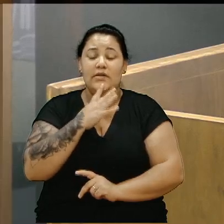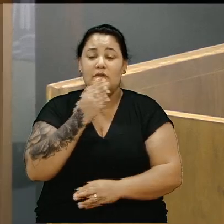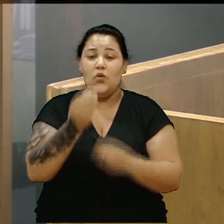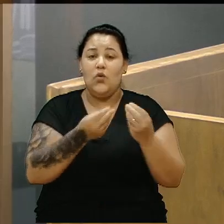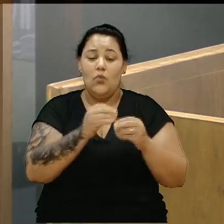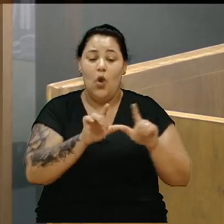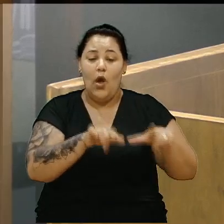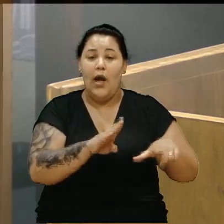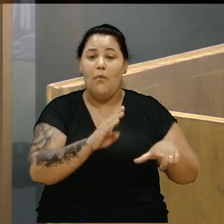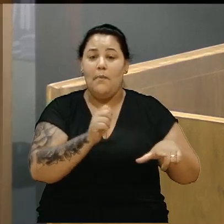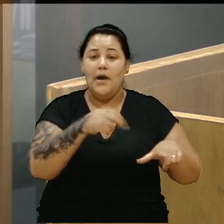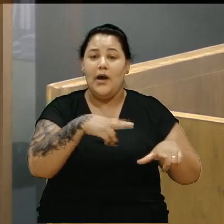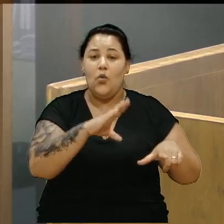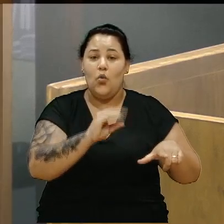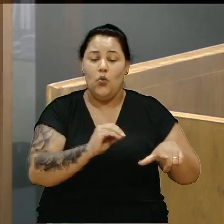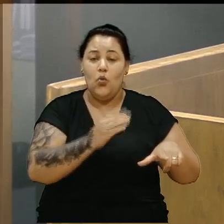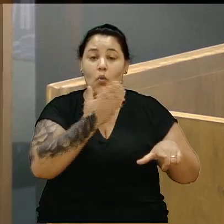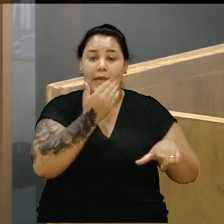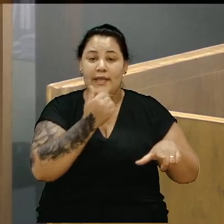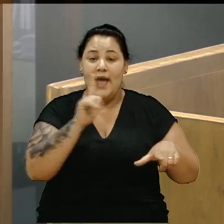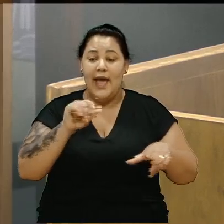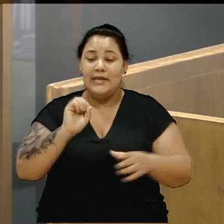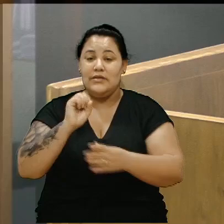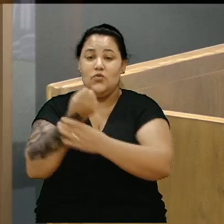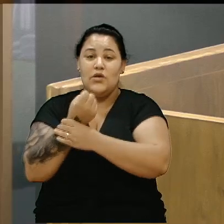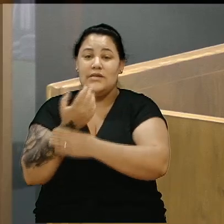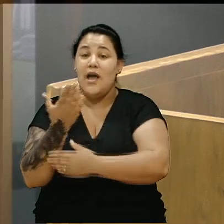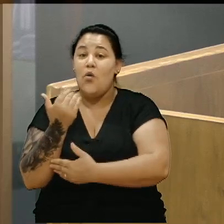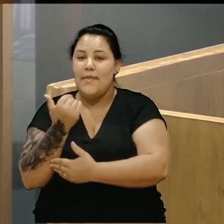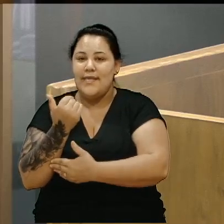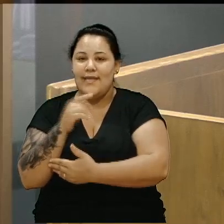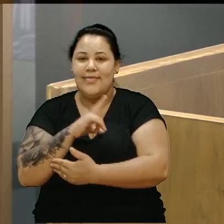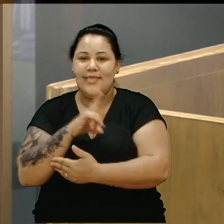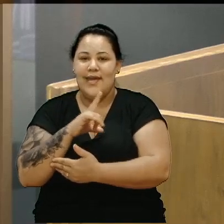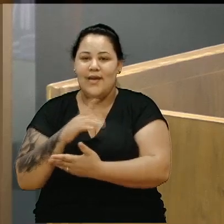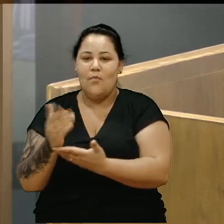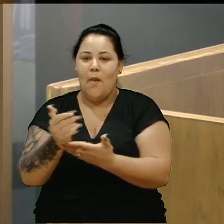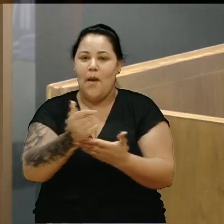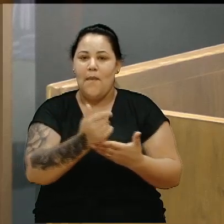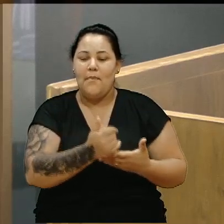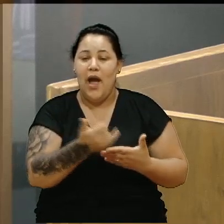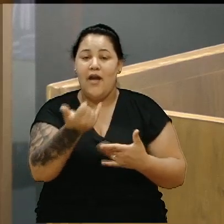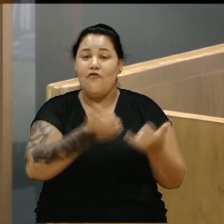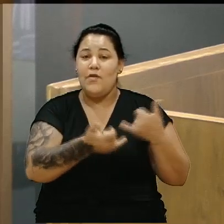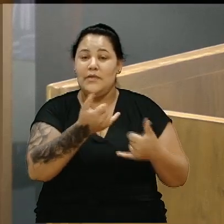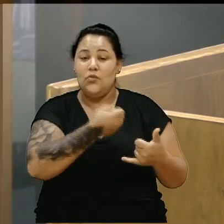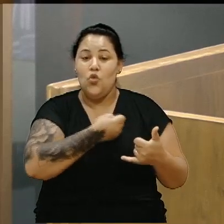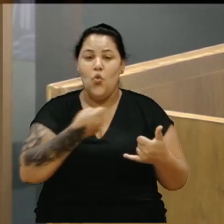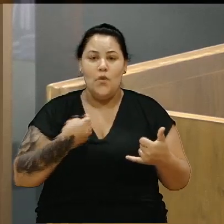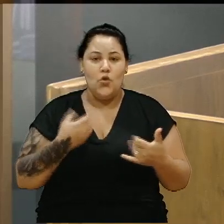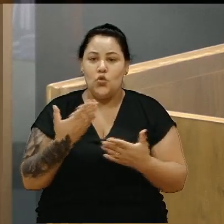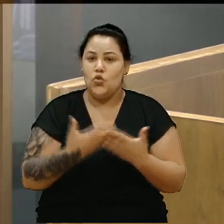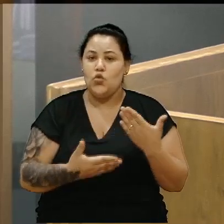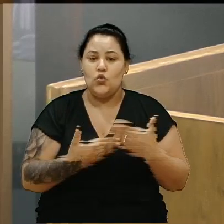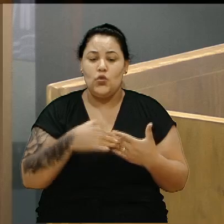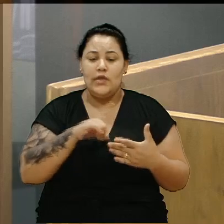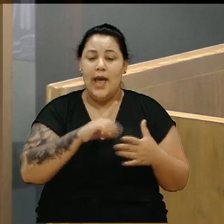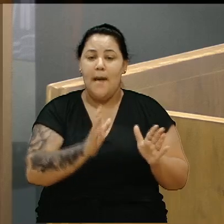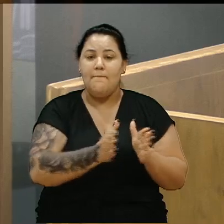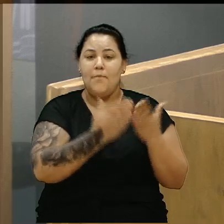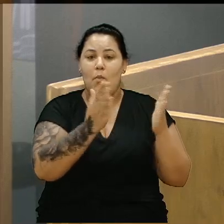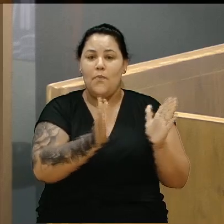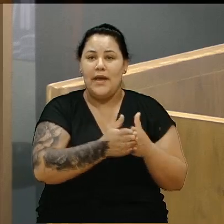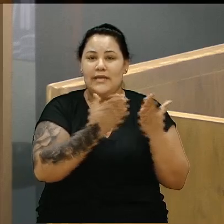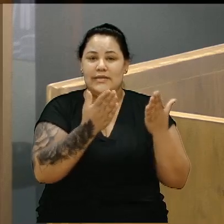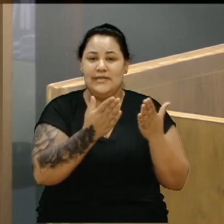é a segurança alimentar, onde nós temos os dados ali definidos, onde Caxias tem a pobreza e a